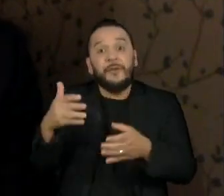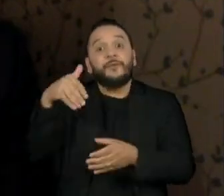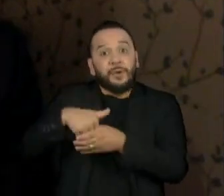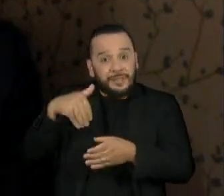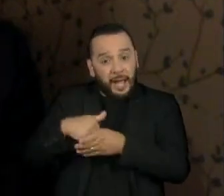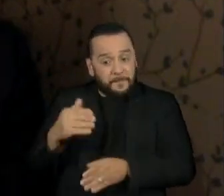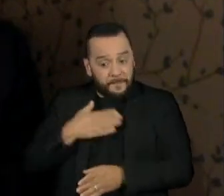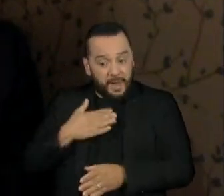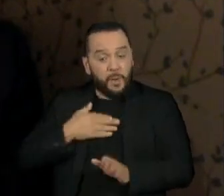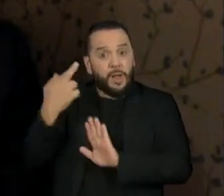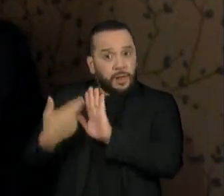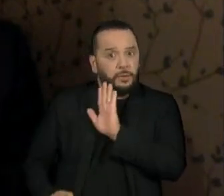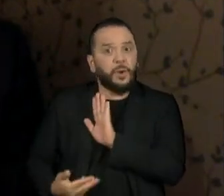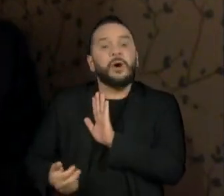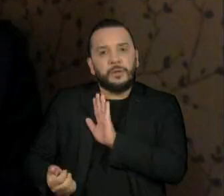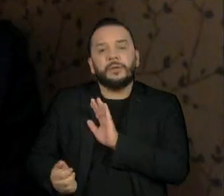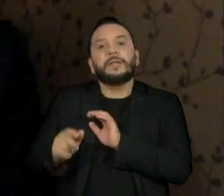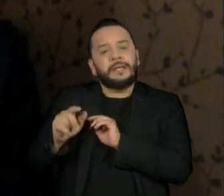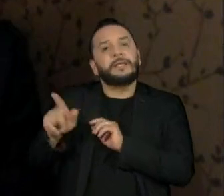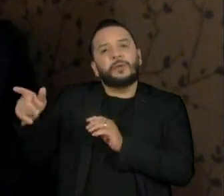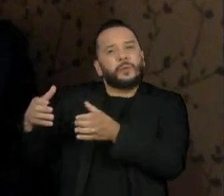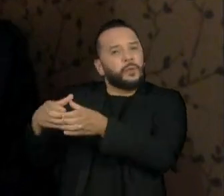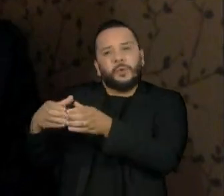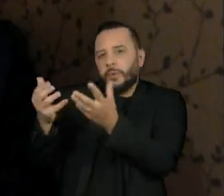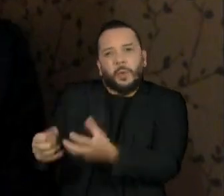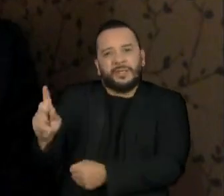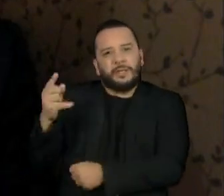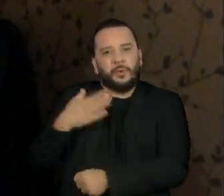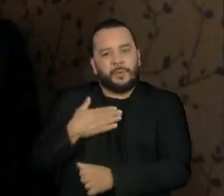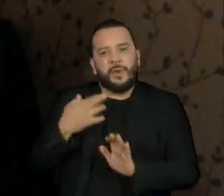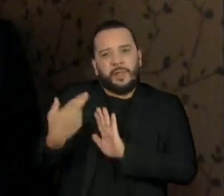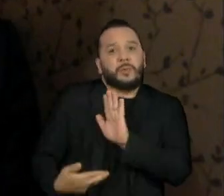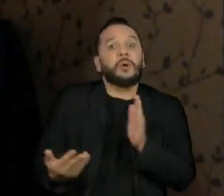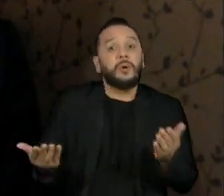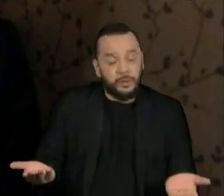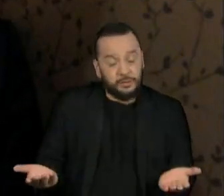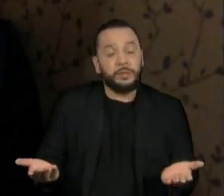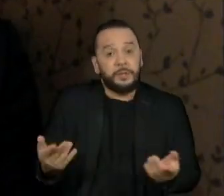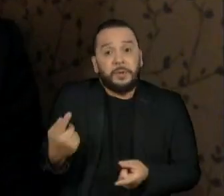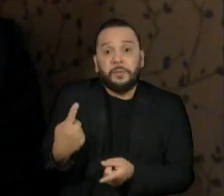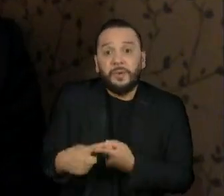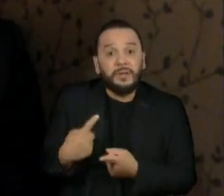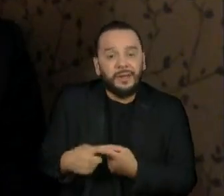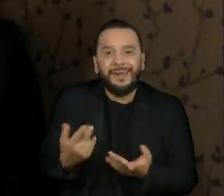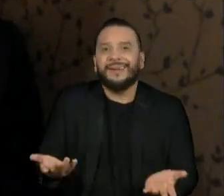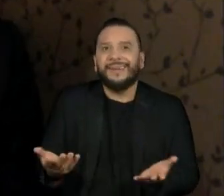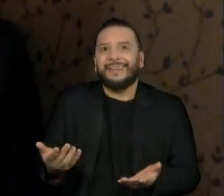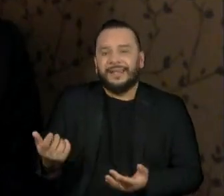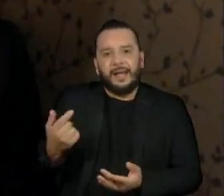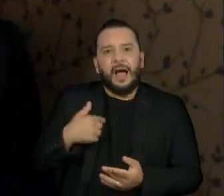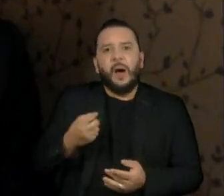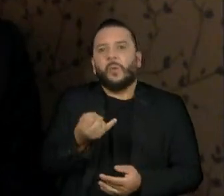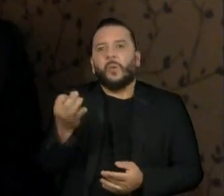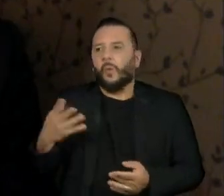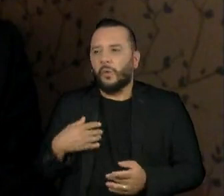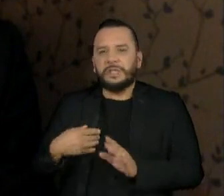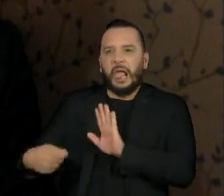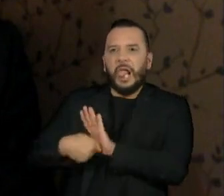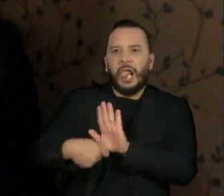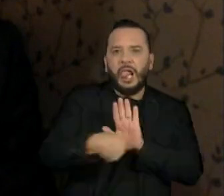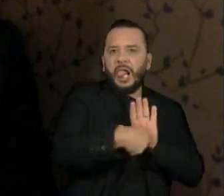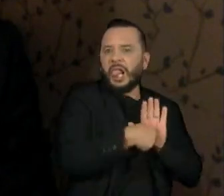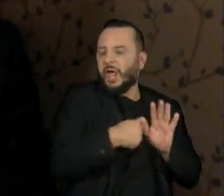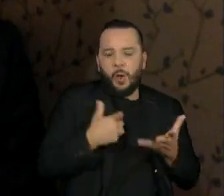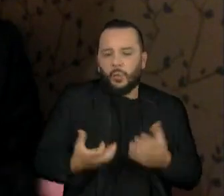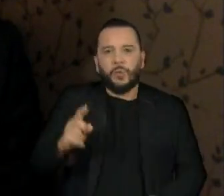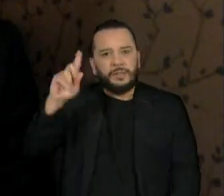fosse o meu relatório. E a FPA não topava votar o meu relatório, justamente porque eu não cedi a certas pressões que eu achava indevida,